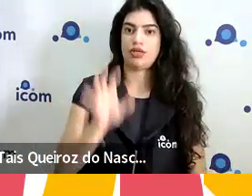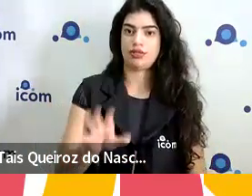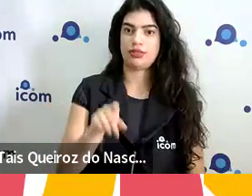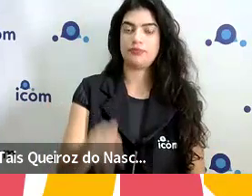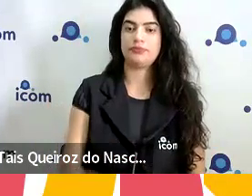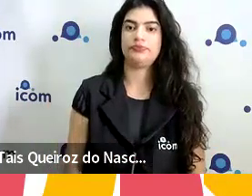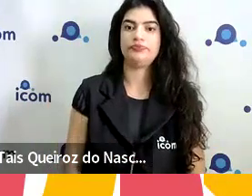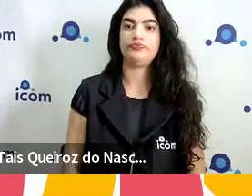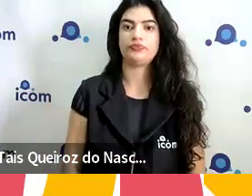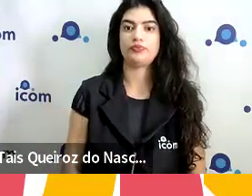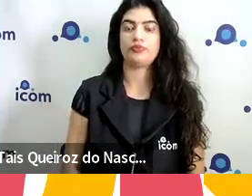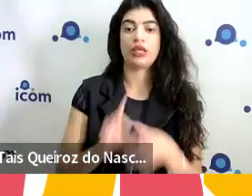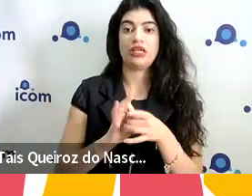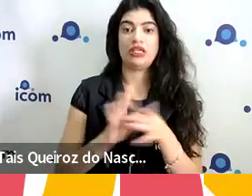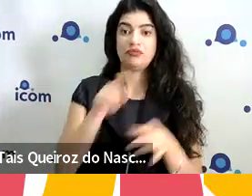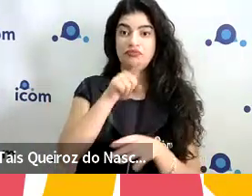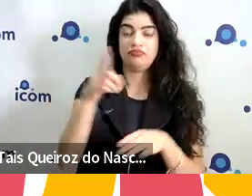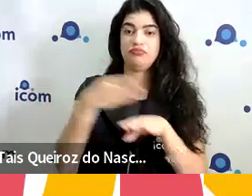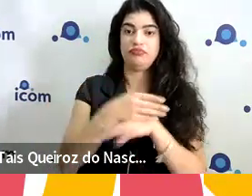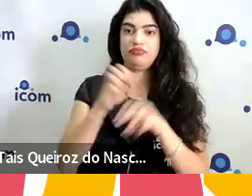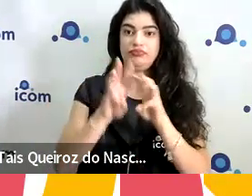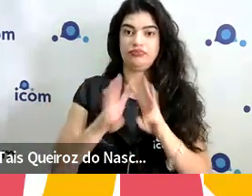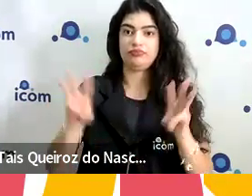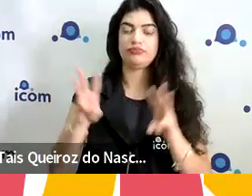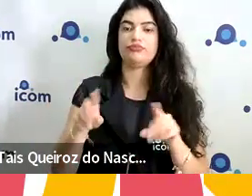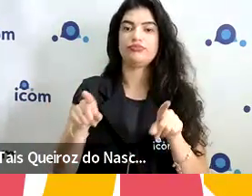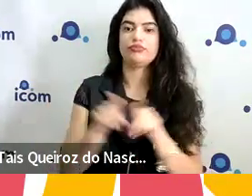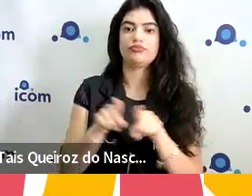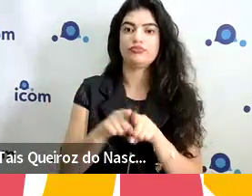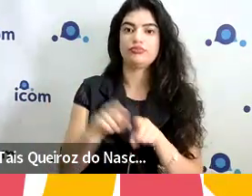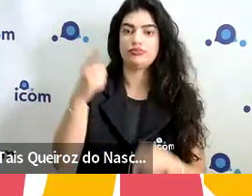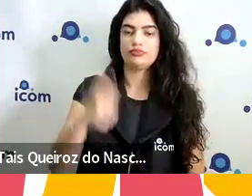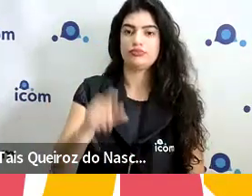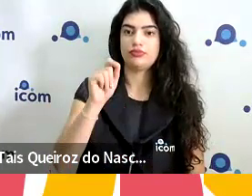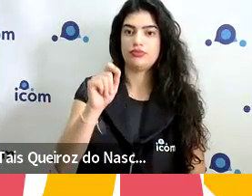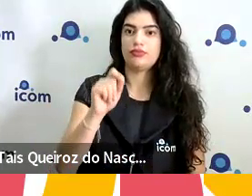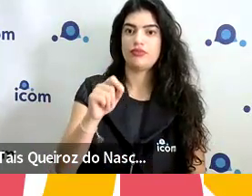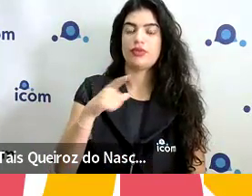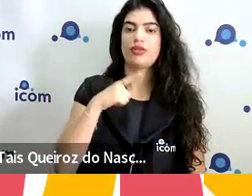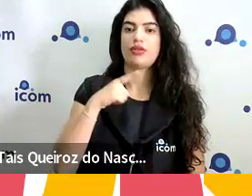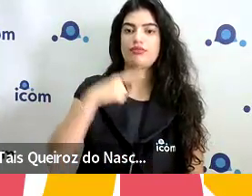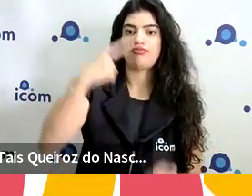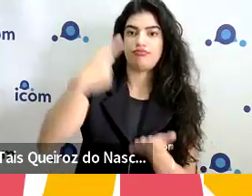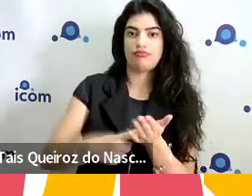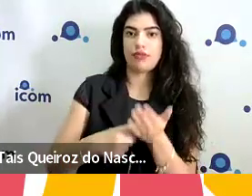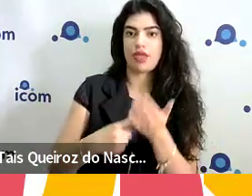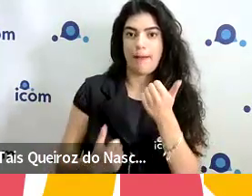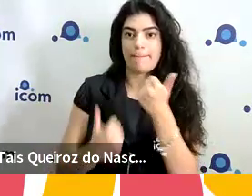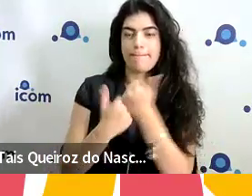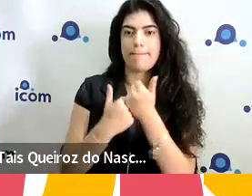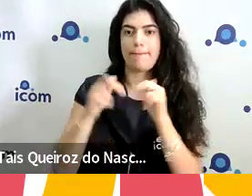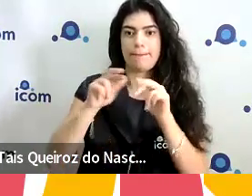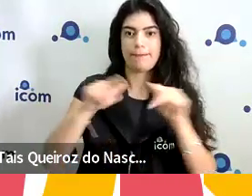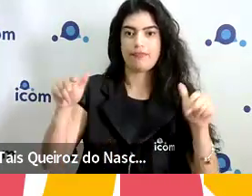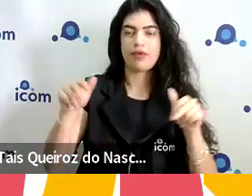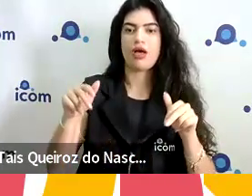Está disponível para vocês no site. E a Avis apoia algumas missões. A gente tem apoiado as